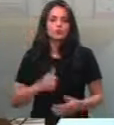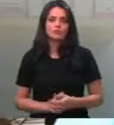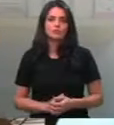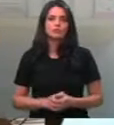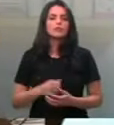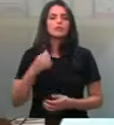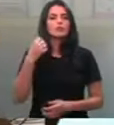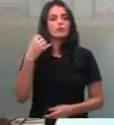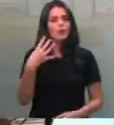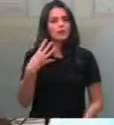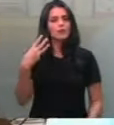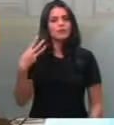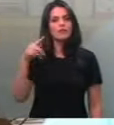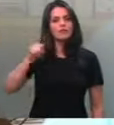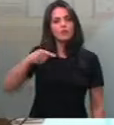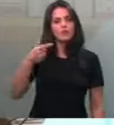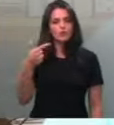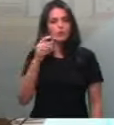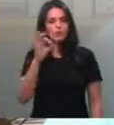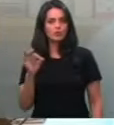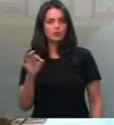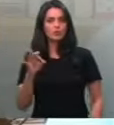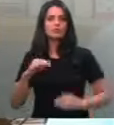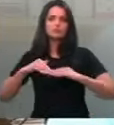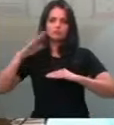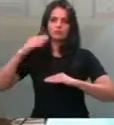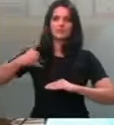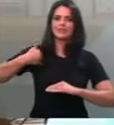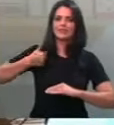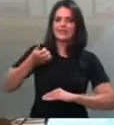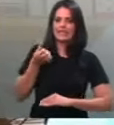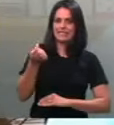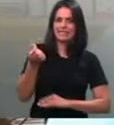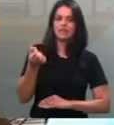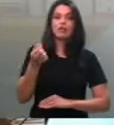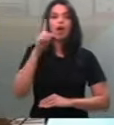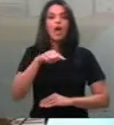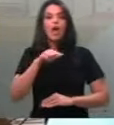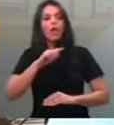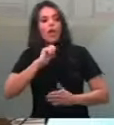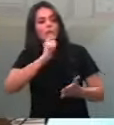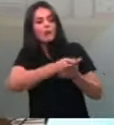43,2% dos brasileiros com mais de 60 anos são arrimo de família.